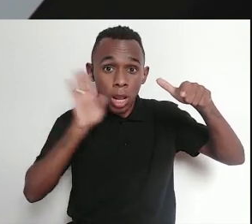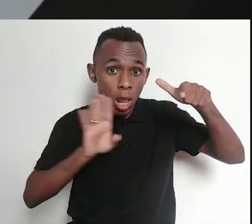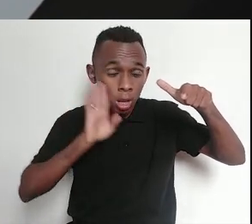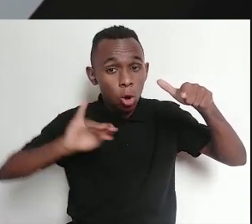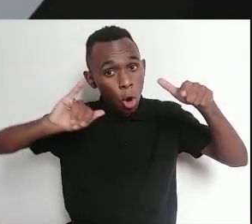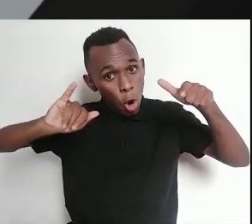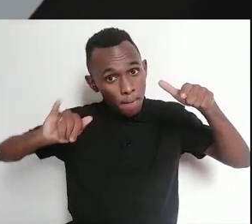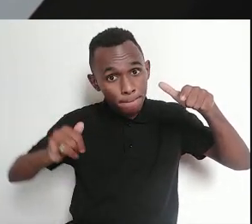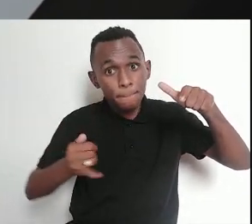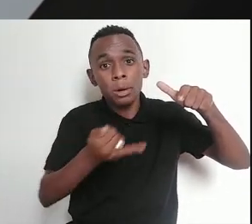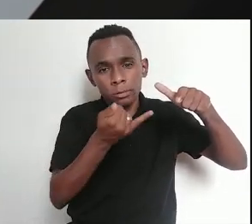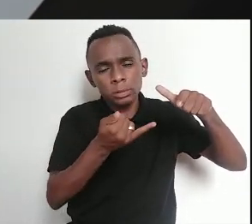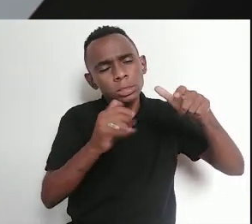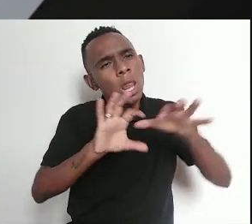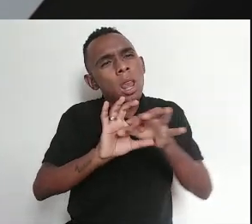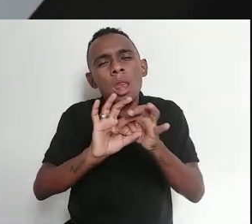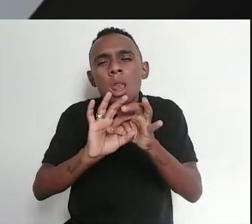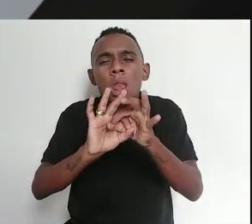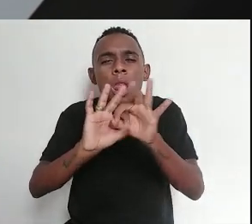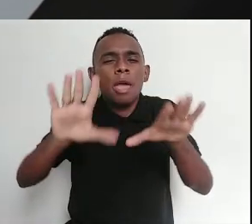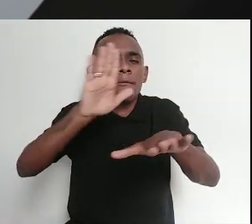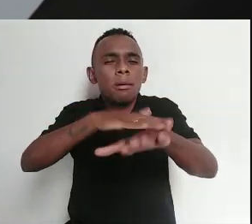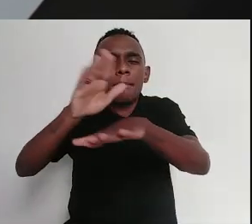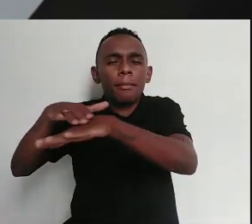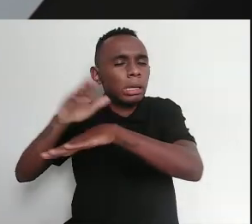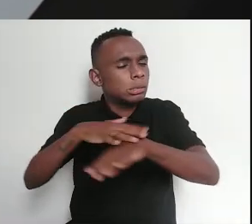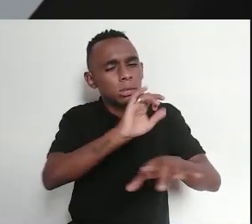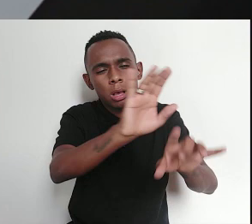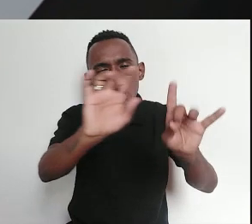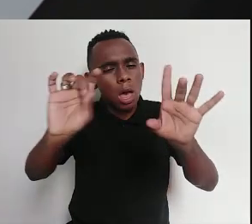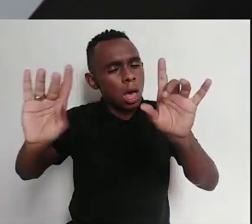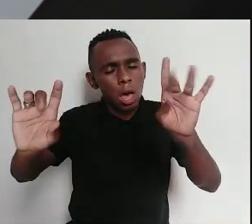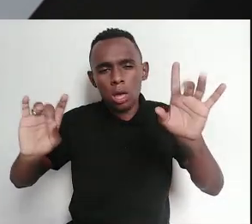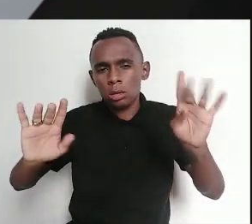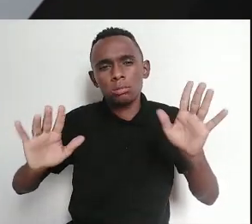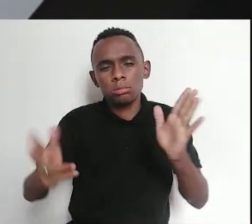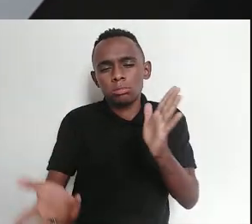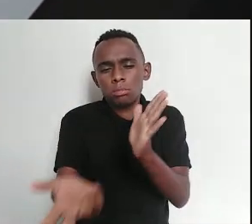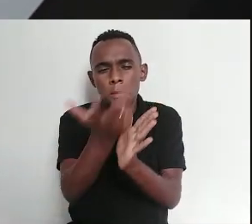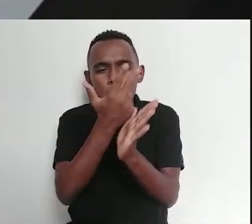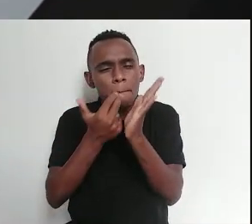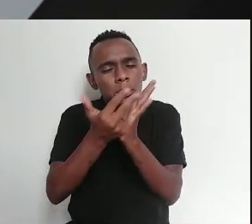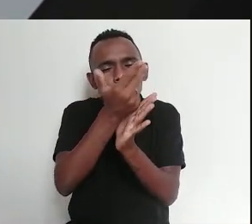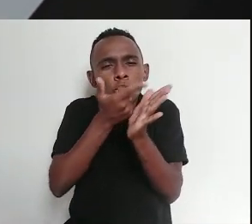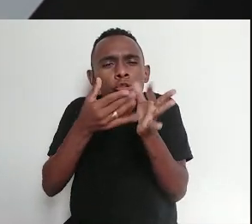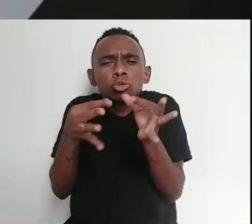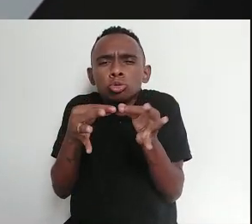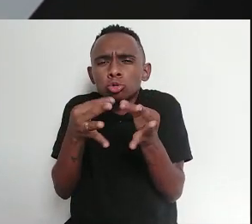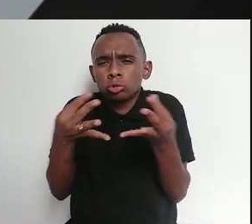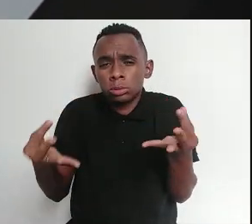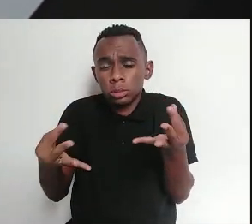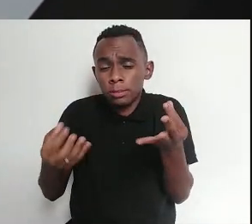aproveitar essa liberdade que a mandala traz, de com traços muito simples a gente